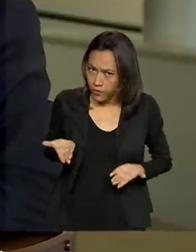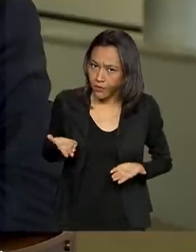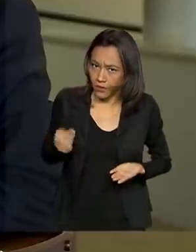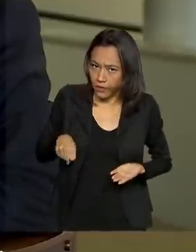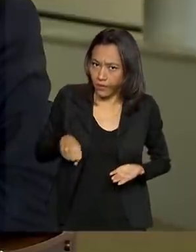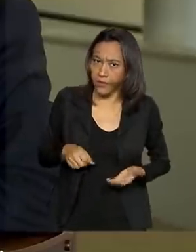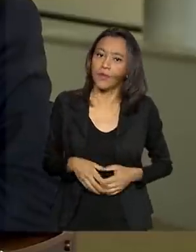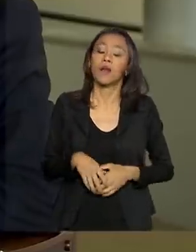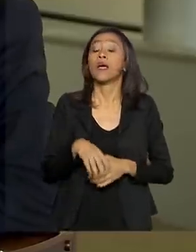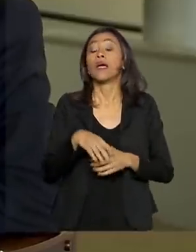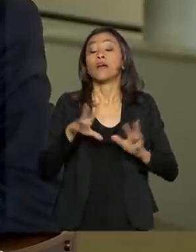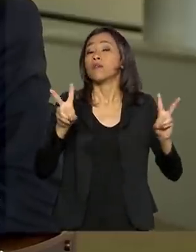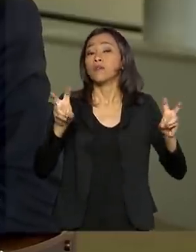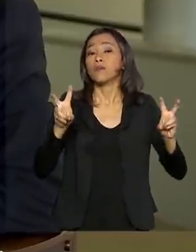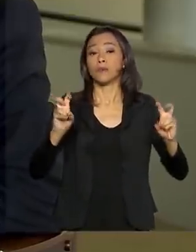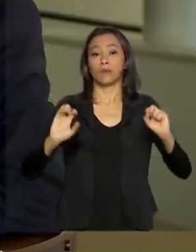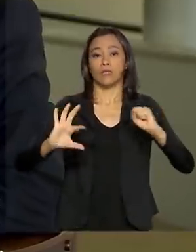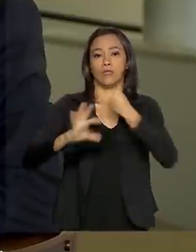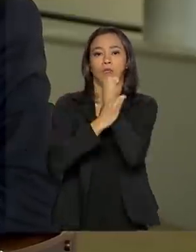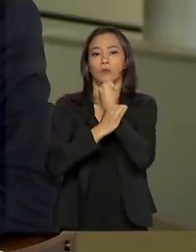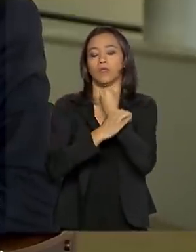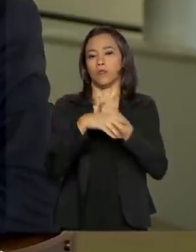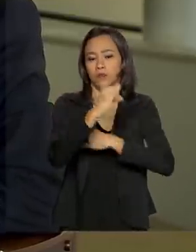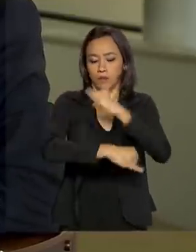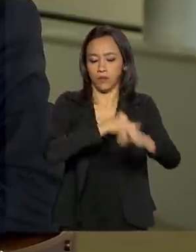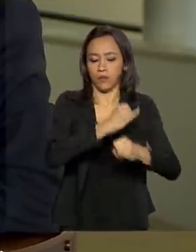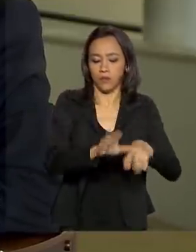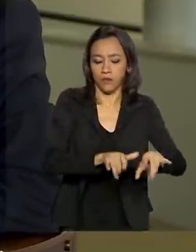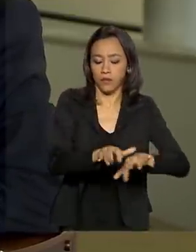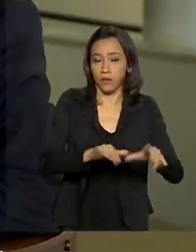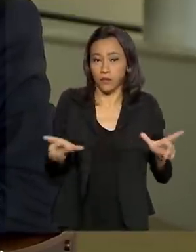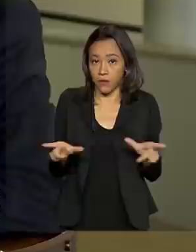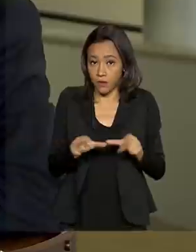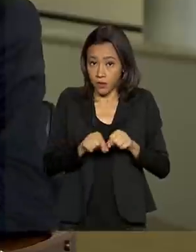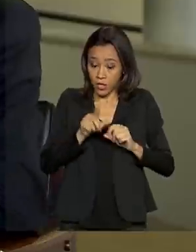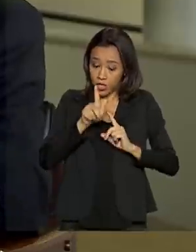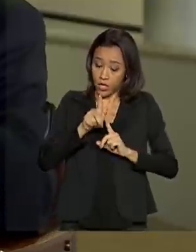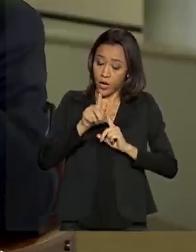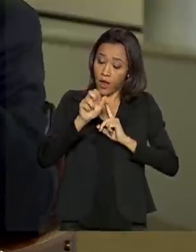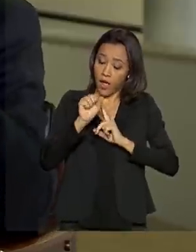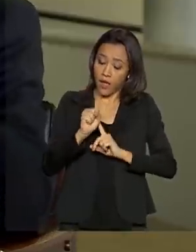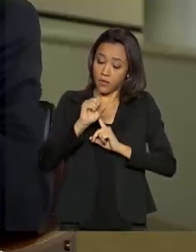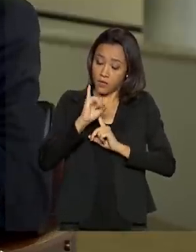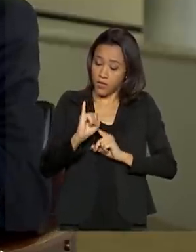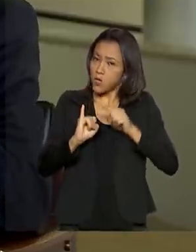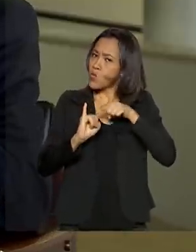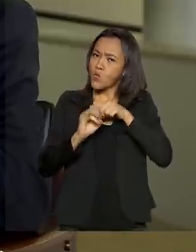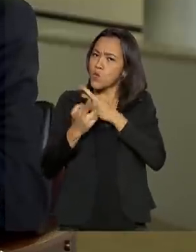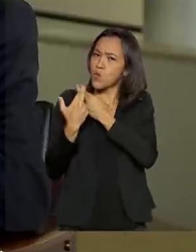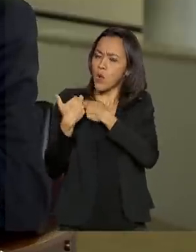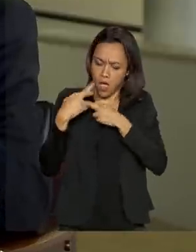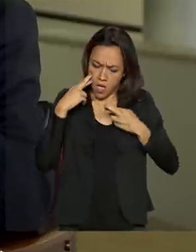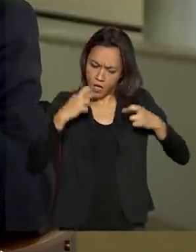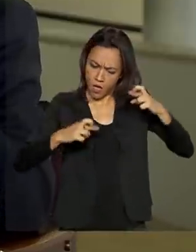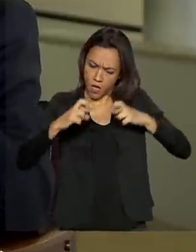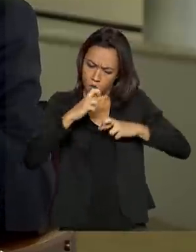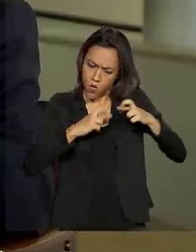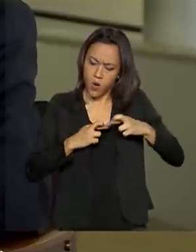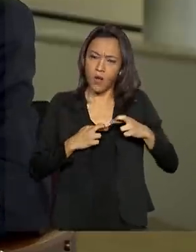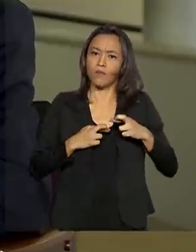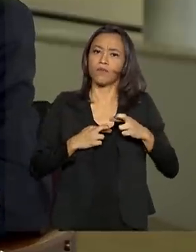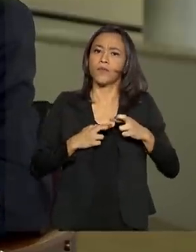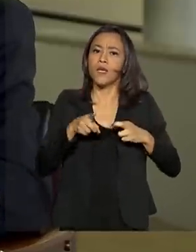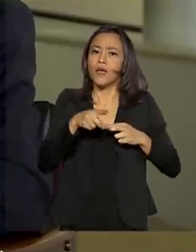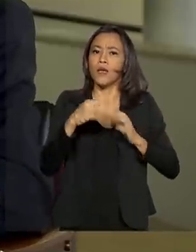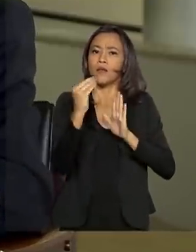No caso da segurança cibernética, o GSI, ele é um órgão regulador, ele estabelece os princípios da